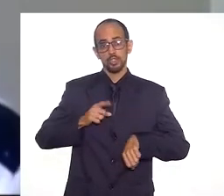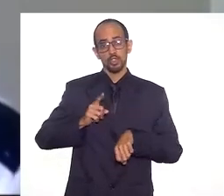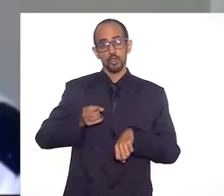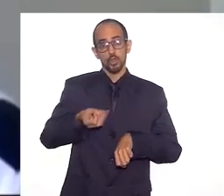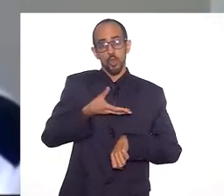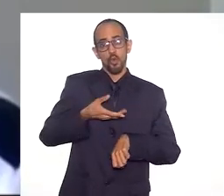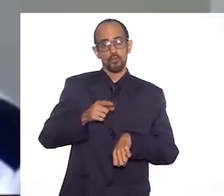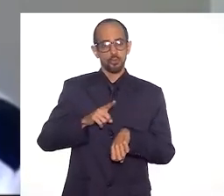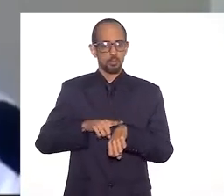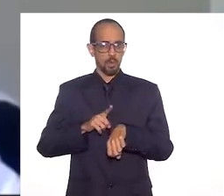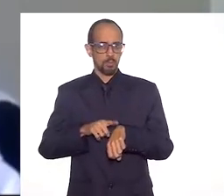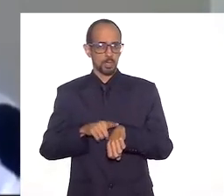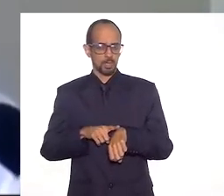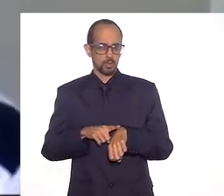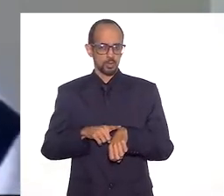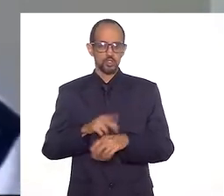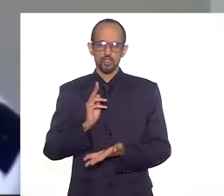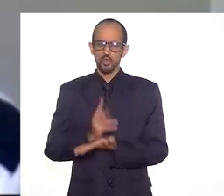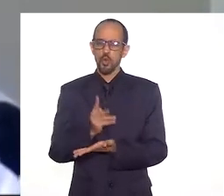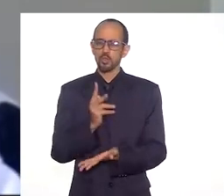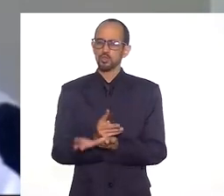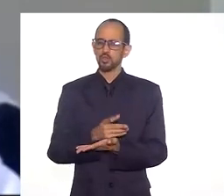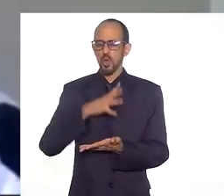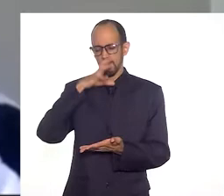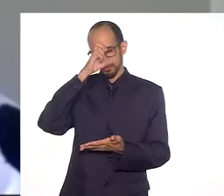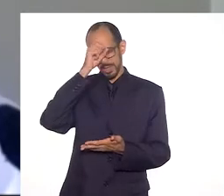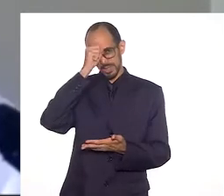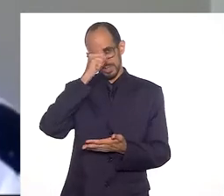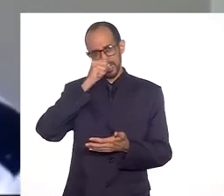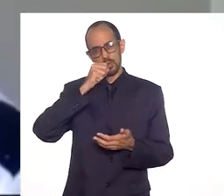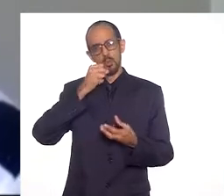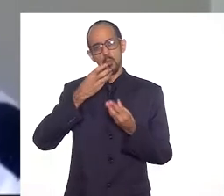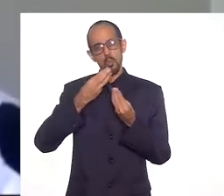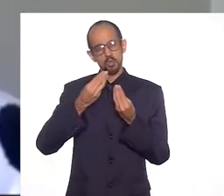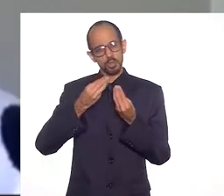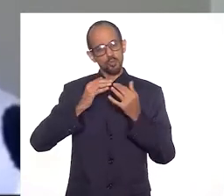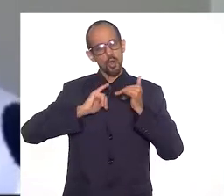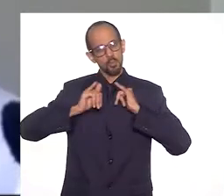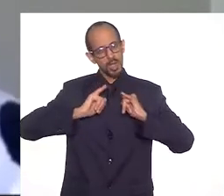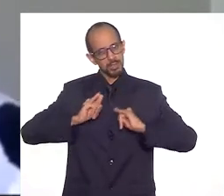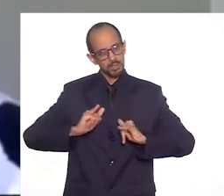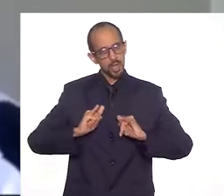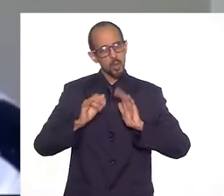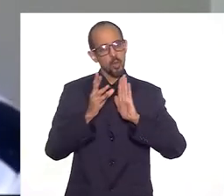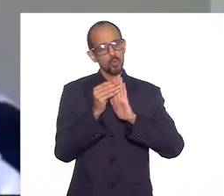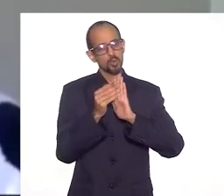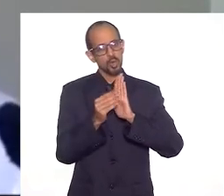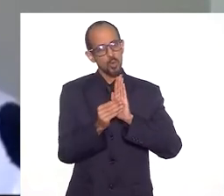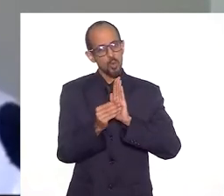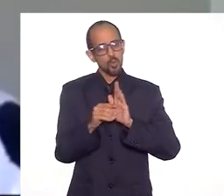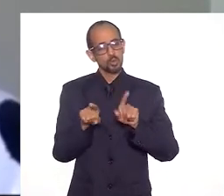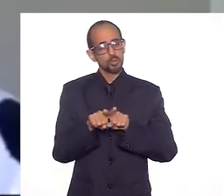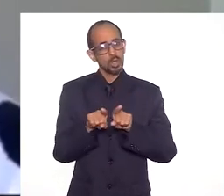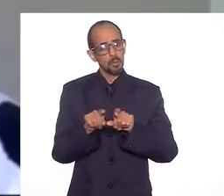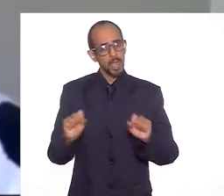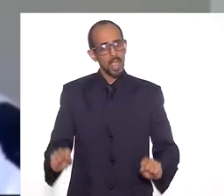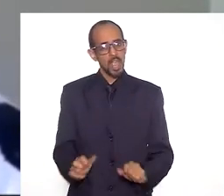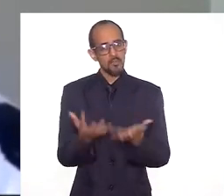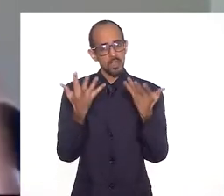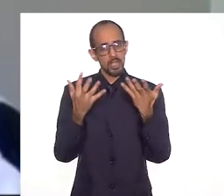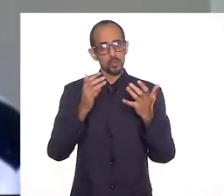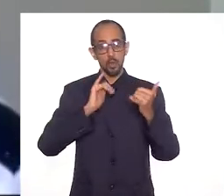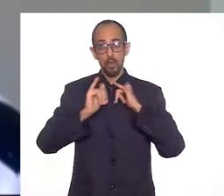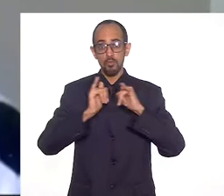dos deliveries. A gente continua produzindo muita informação, muito conteúdo, muitos eventos